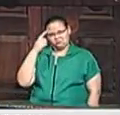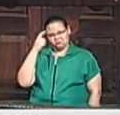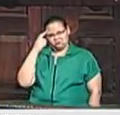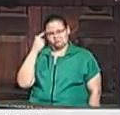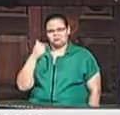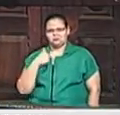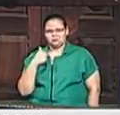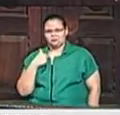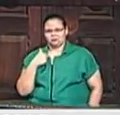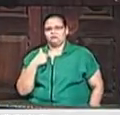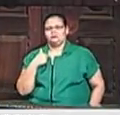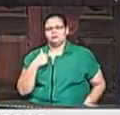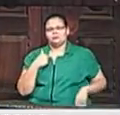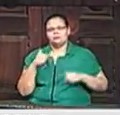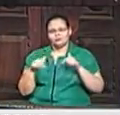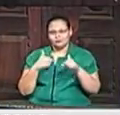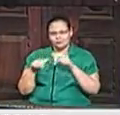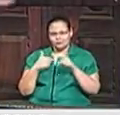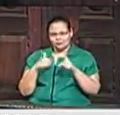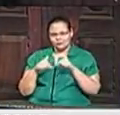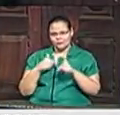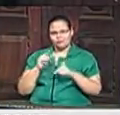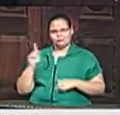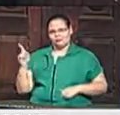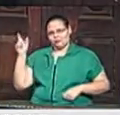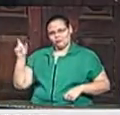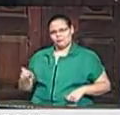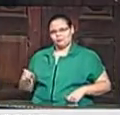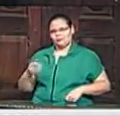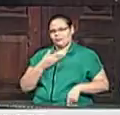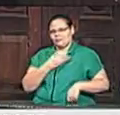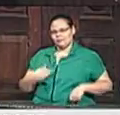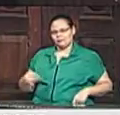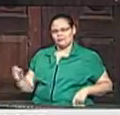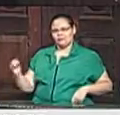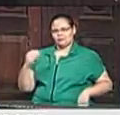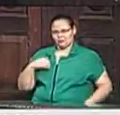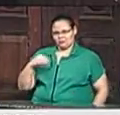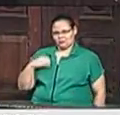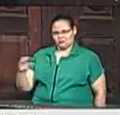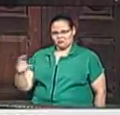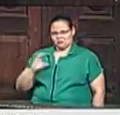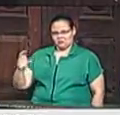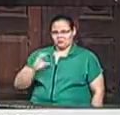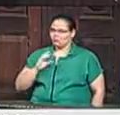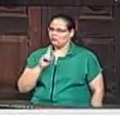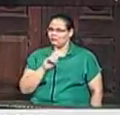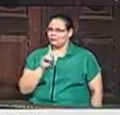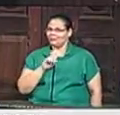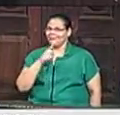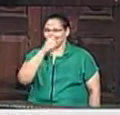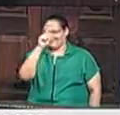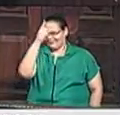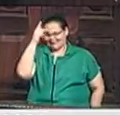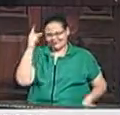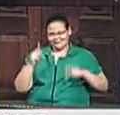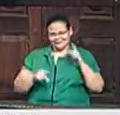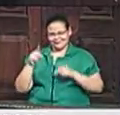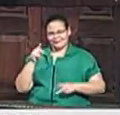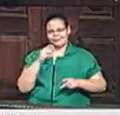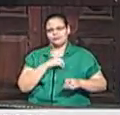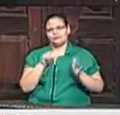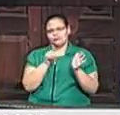governador. E o governador não é patrão, patrão é o povo que paga. Então, senhor presidente, eu sei que já há